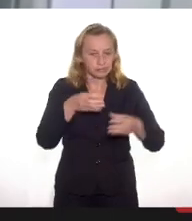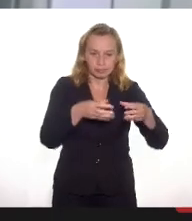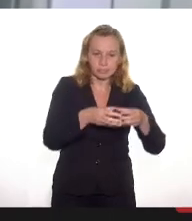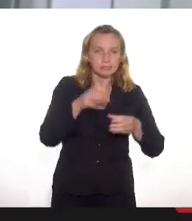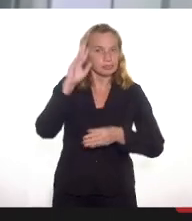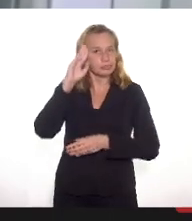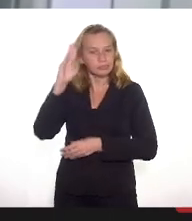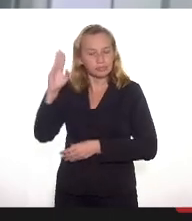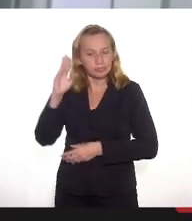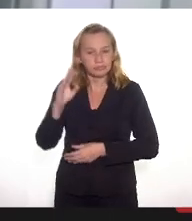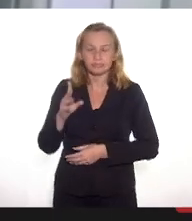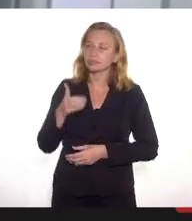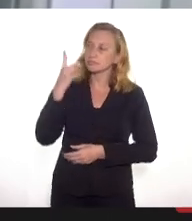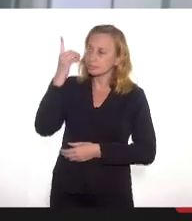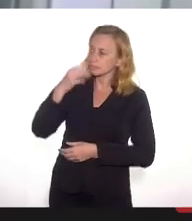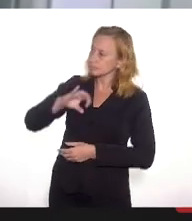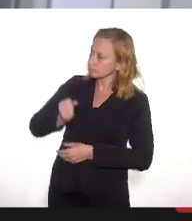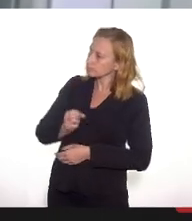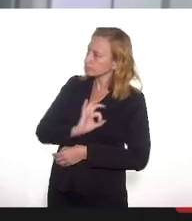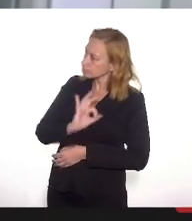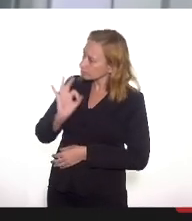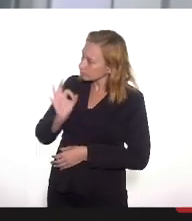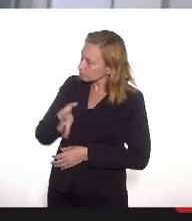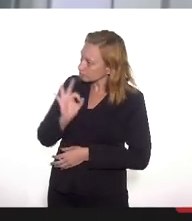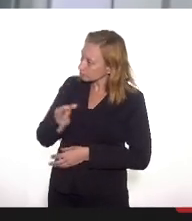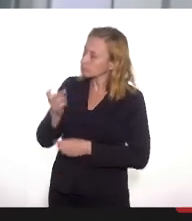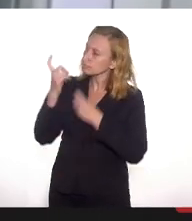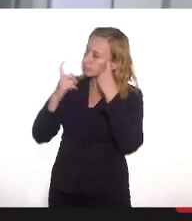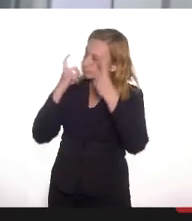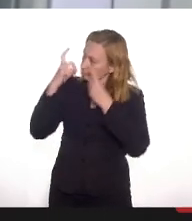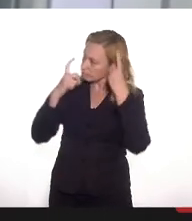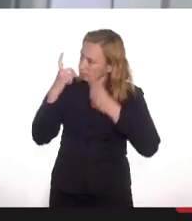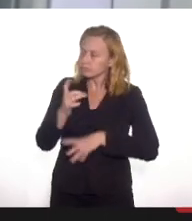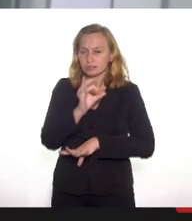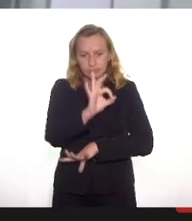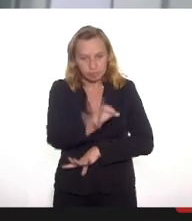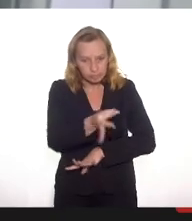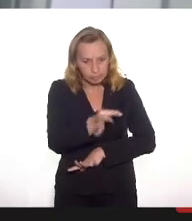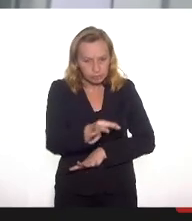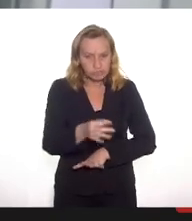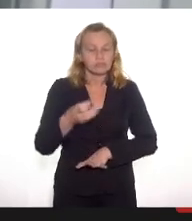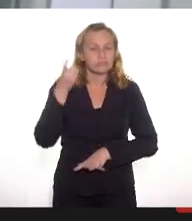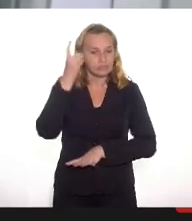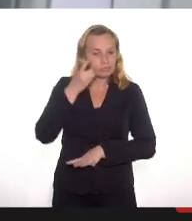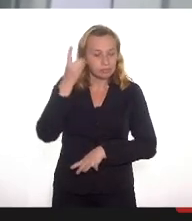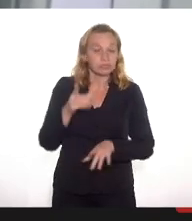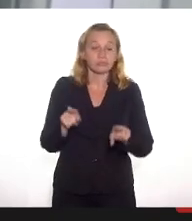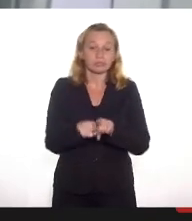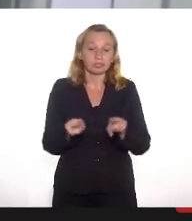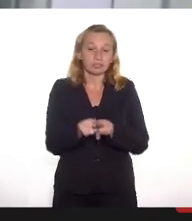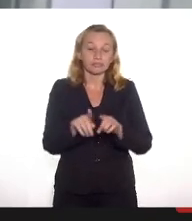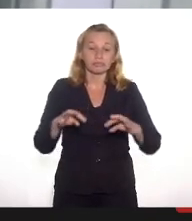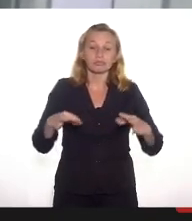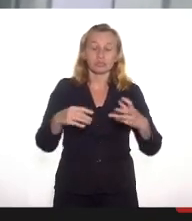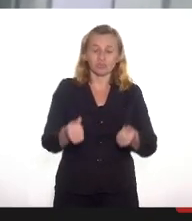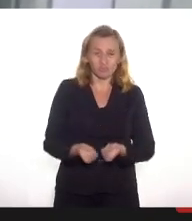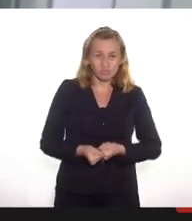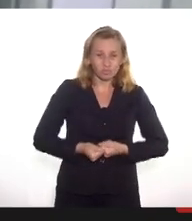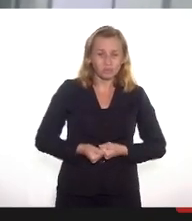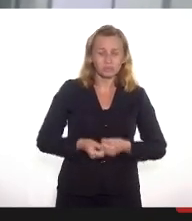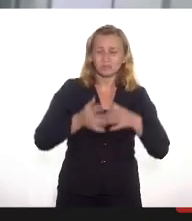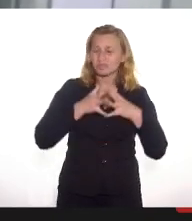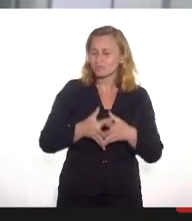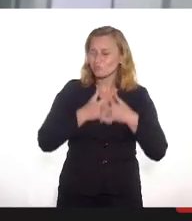grupos prioritários vossa excelência tem razão isso parte de uma preocupação legítima dos parlamentares sobretudo diante da